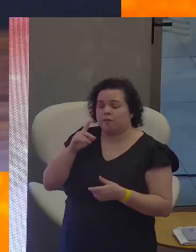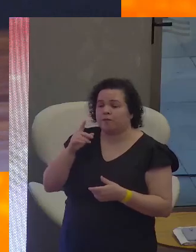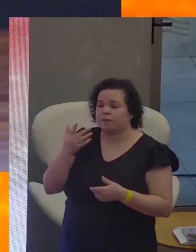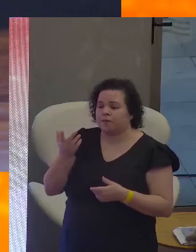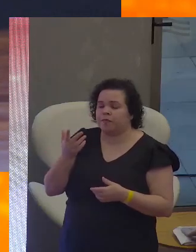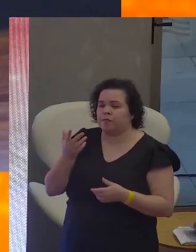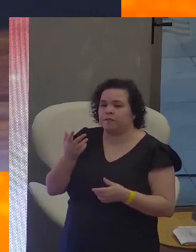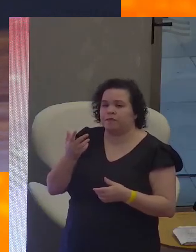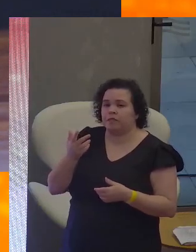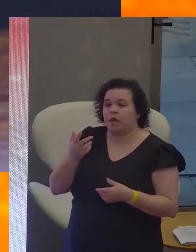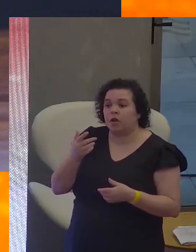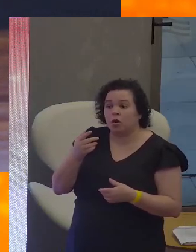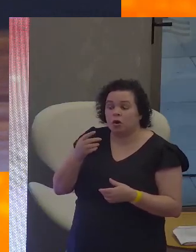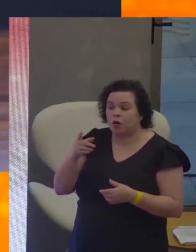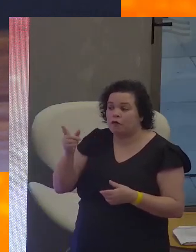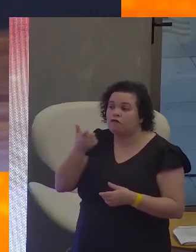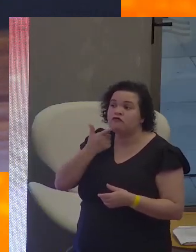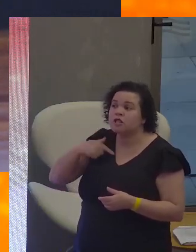ser nutricionista no Brasil.